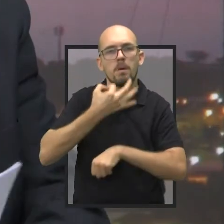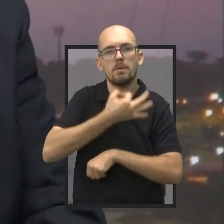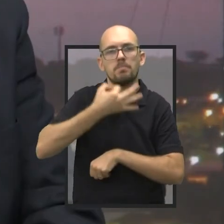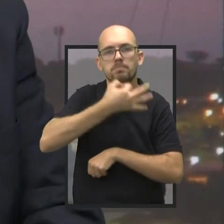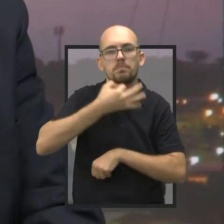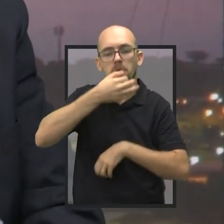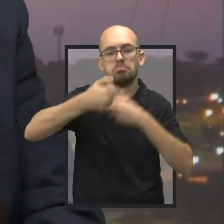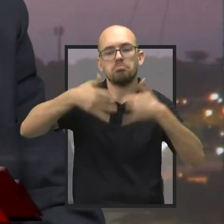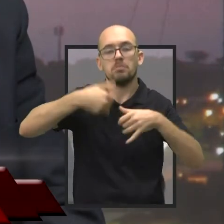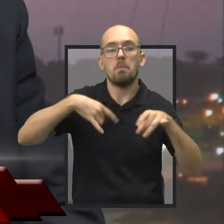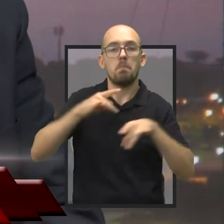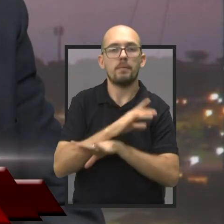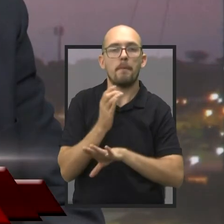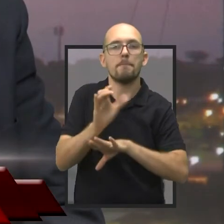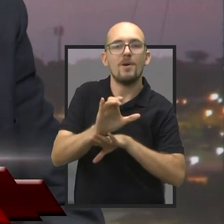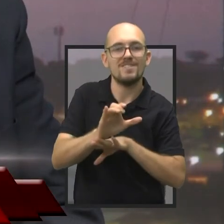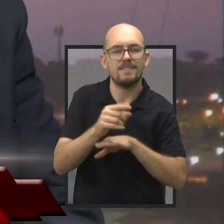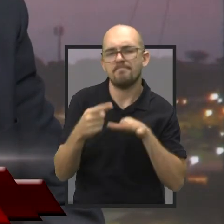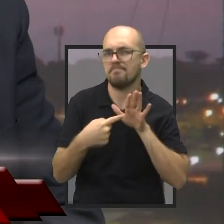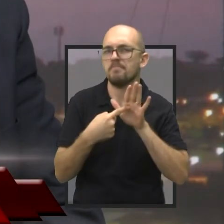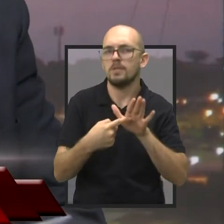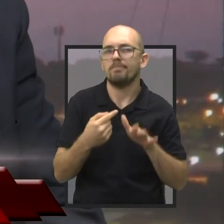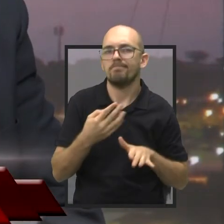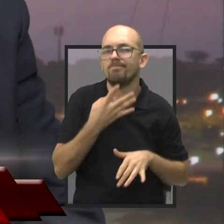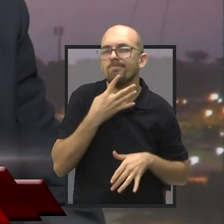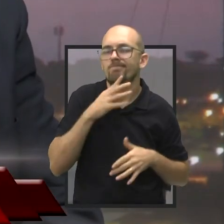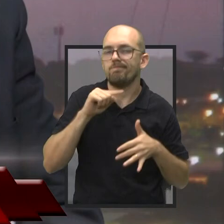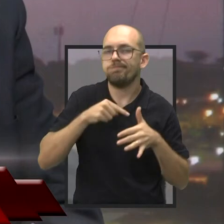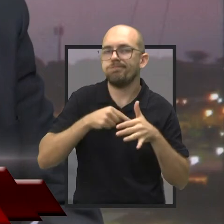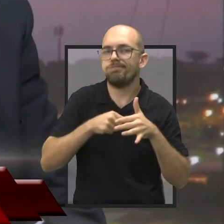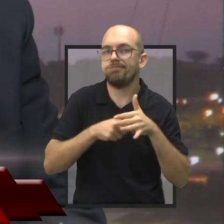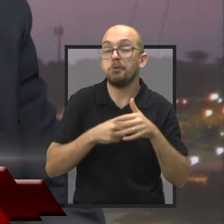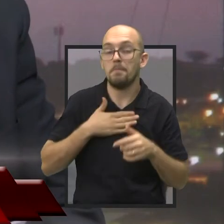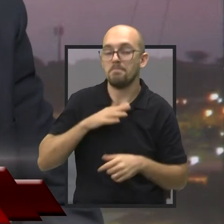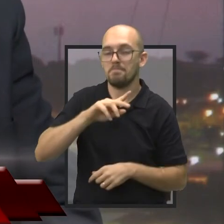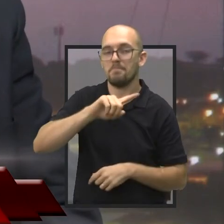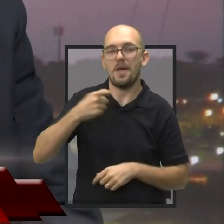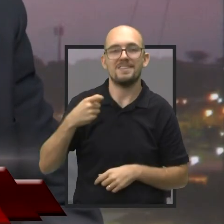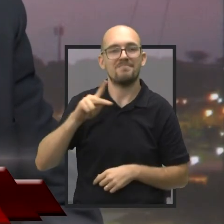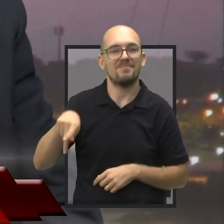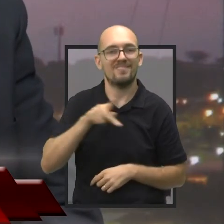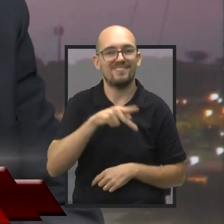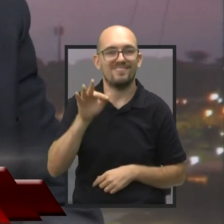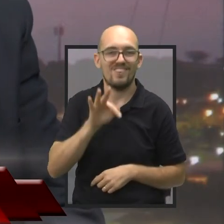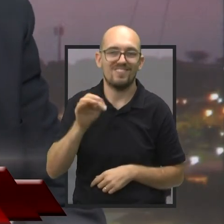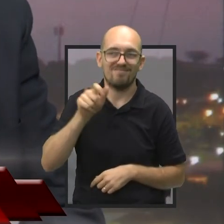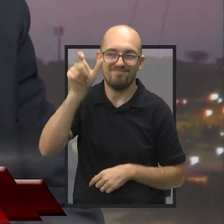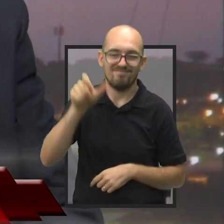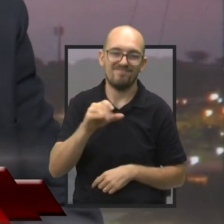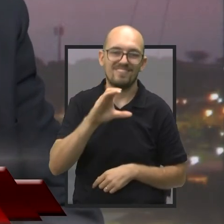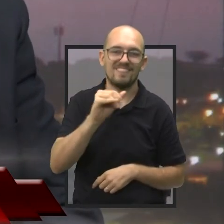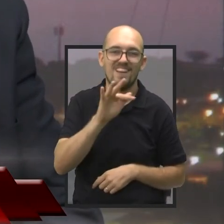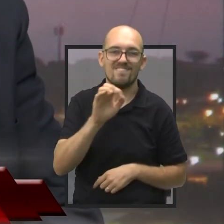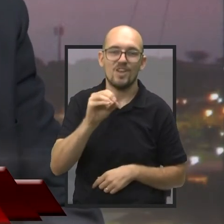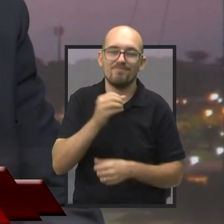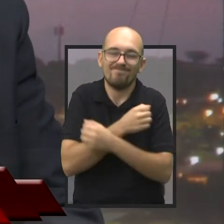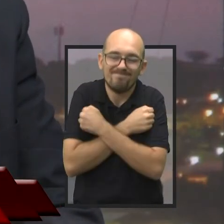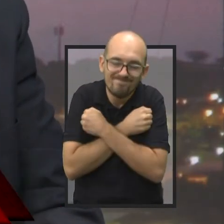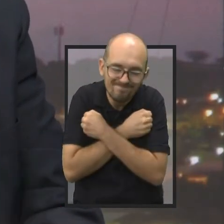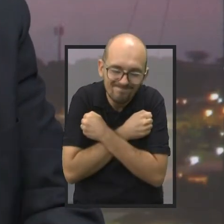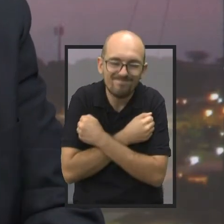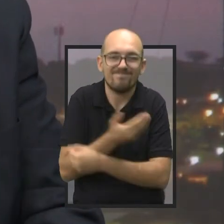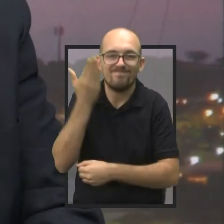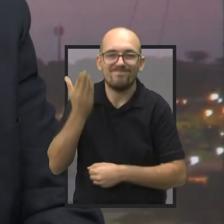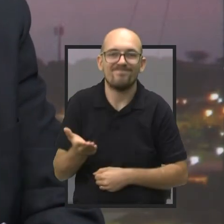né, o conhecimento que ele tem. Foi meu professor também de faculdade. Um grande abraço a você, Cafeu,